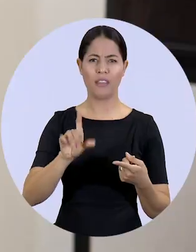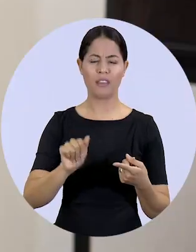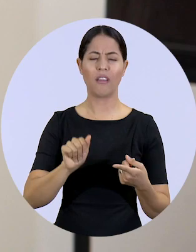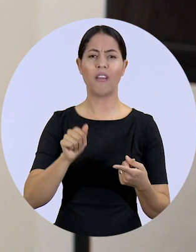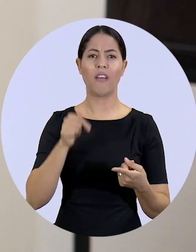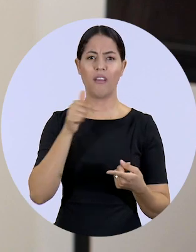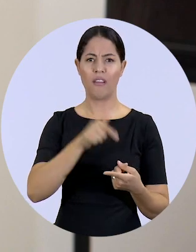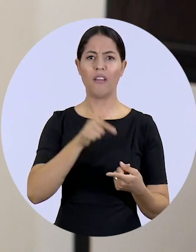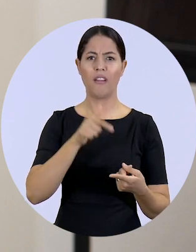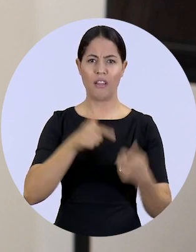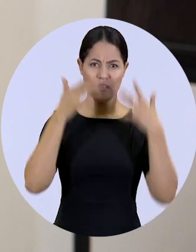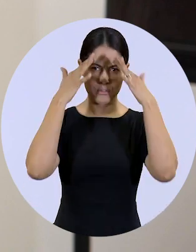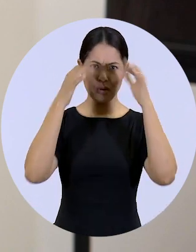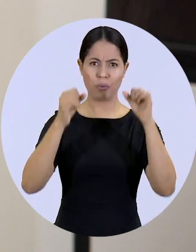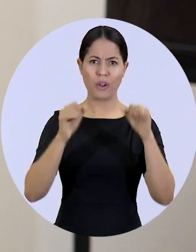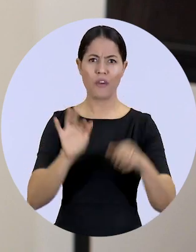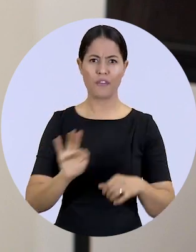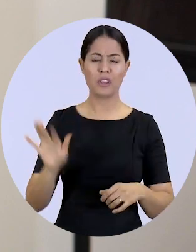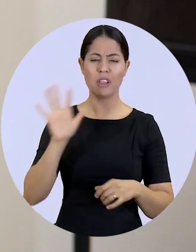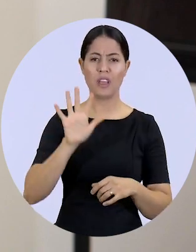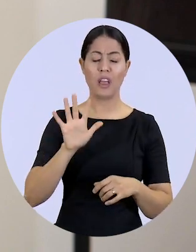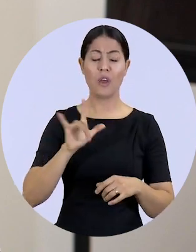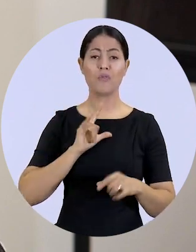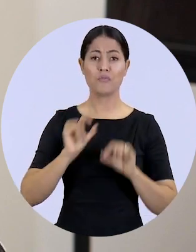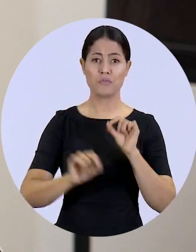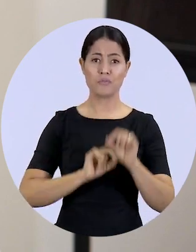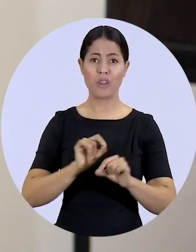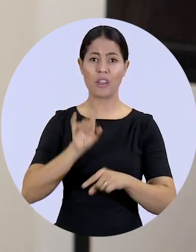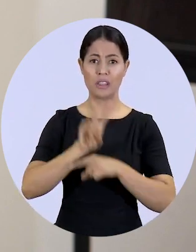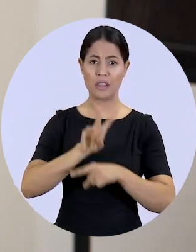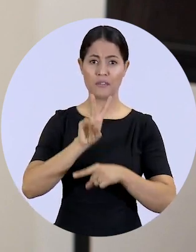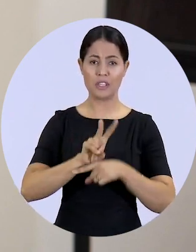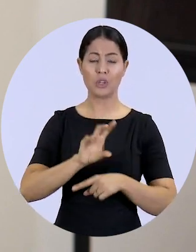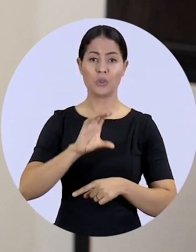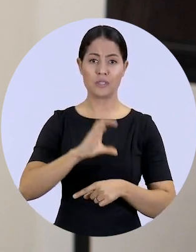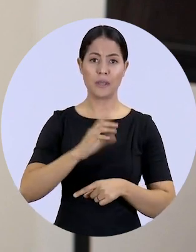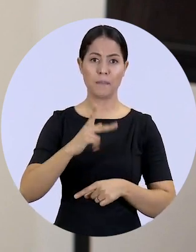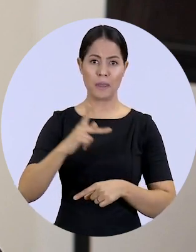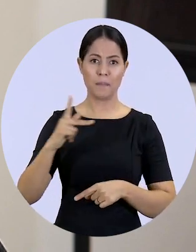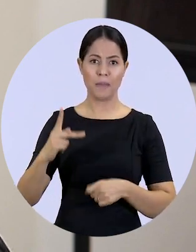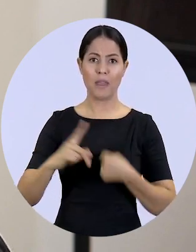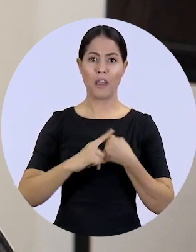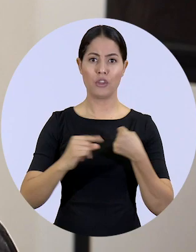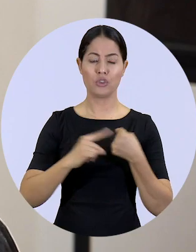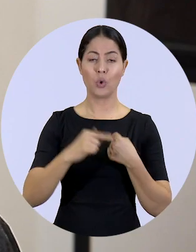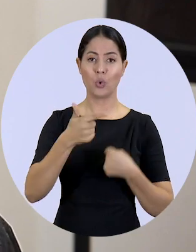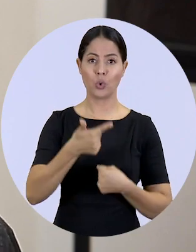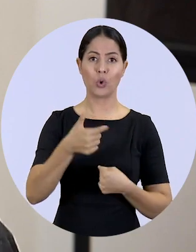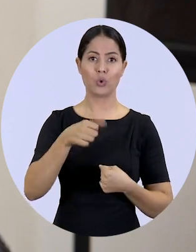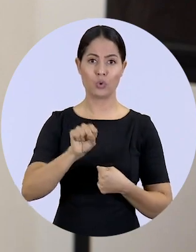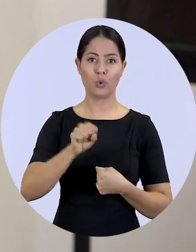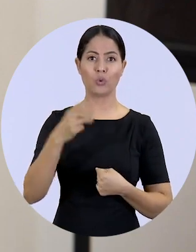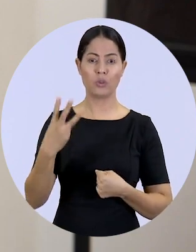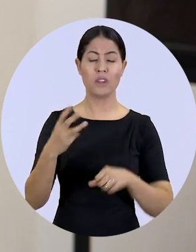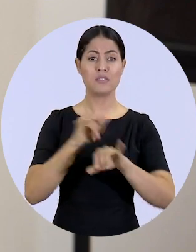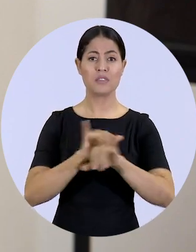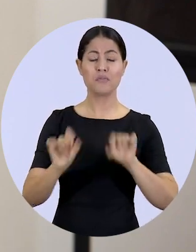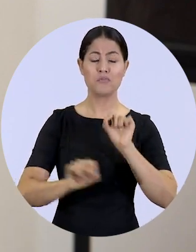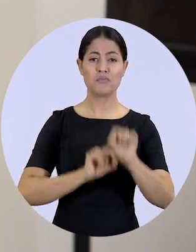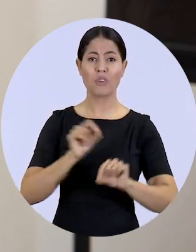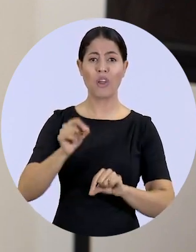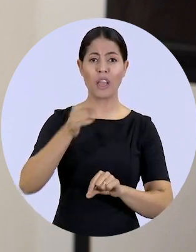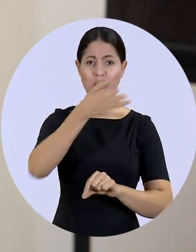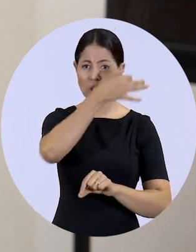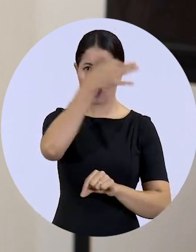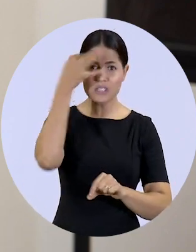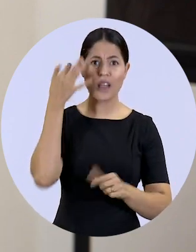outros, a tese da constitucionalidade do 283, do CPP, dentro do princípio da presunção de